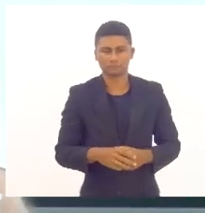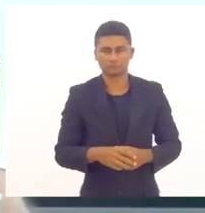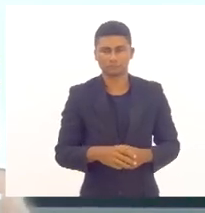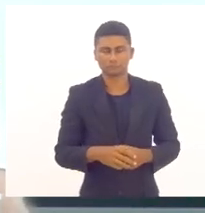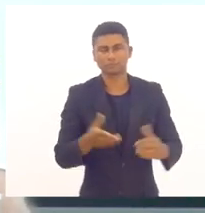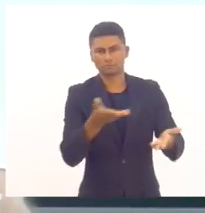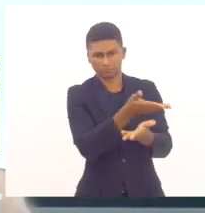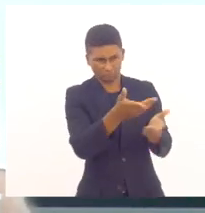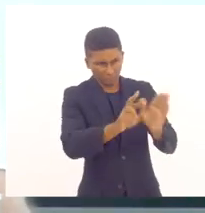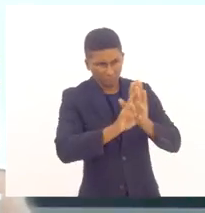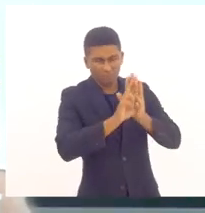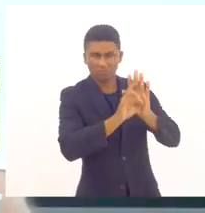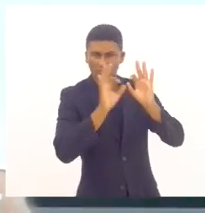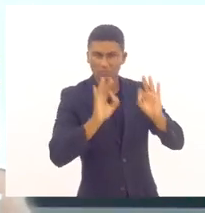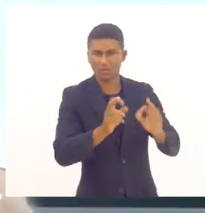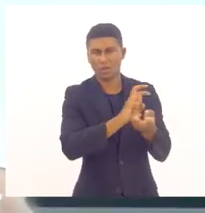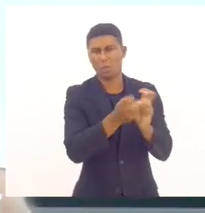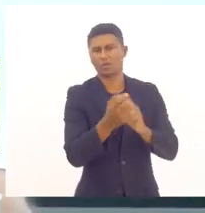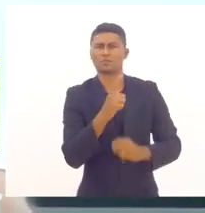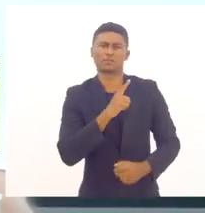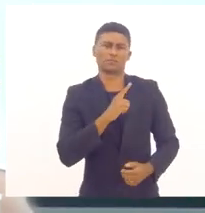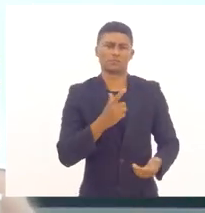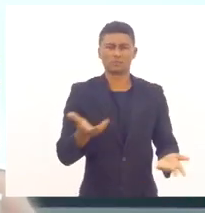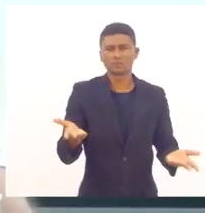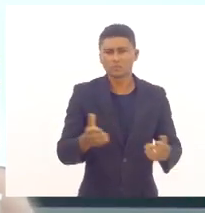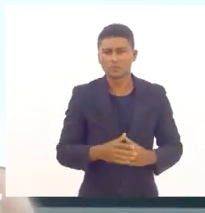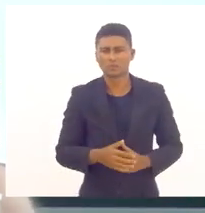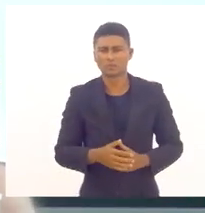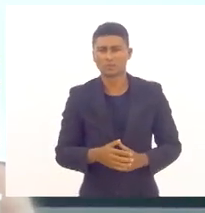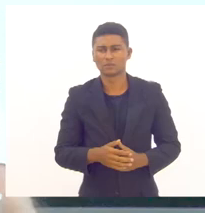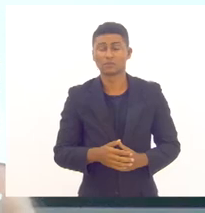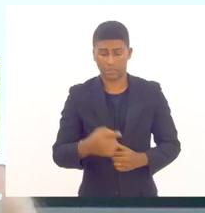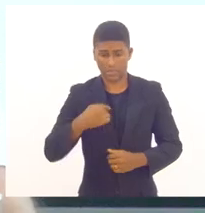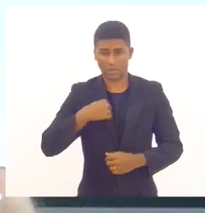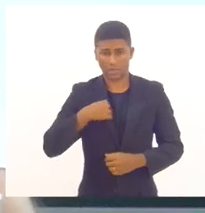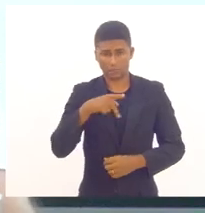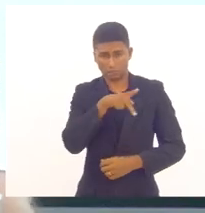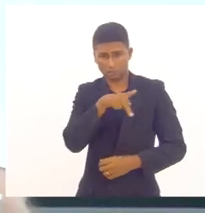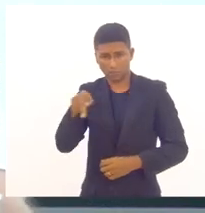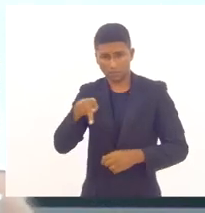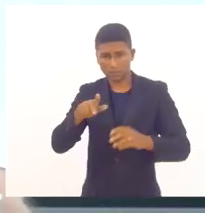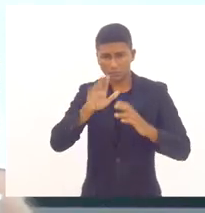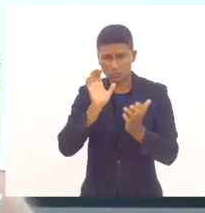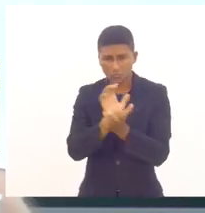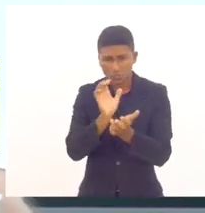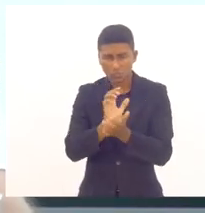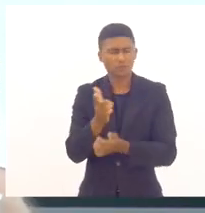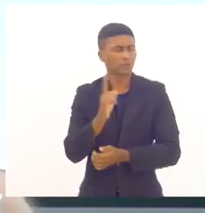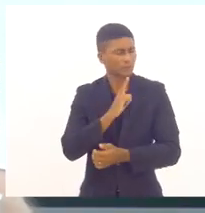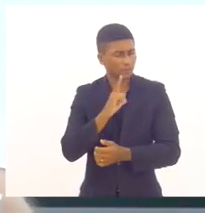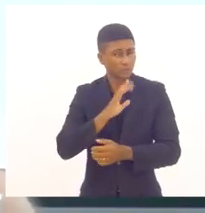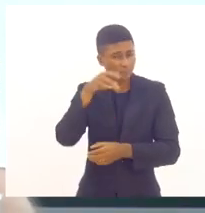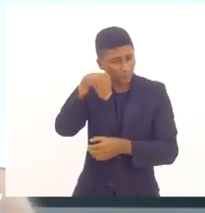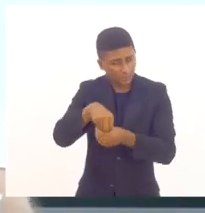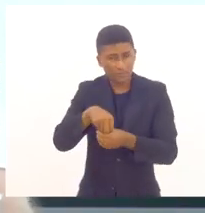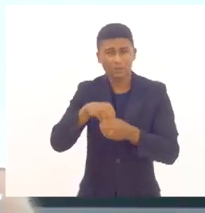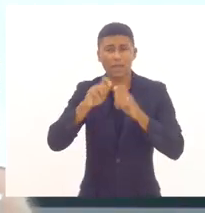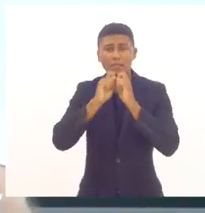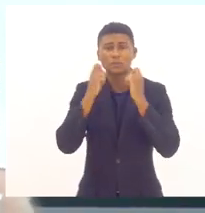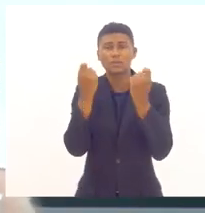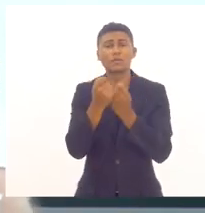têm representação na capoeira. A federação a qual eu estou presidente, nós temos quase 90